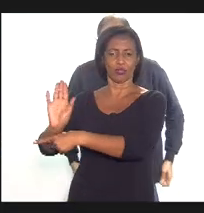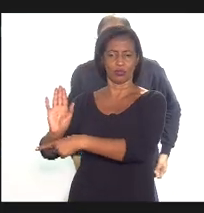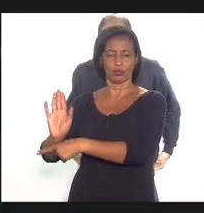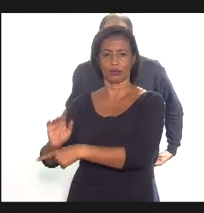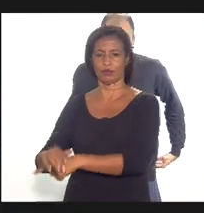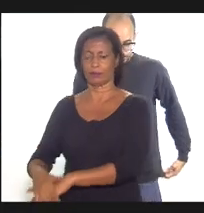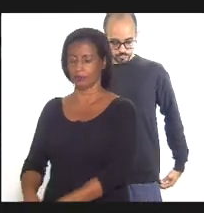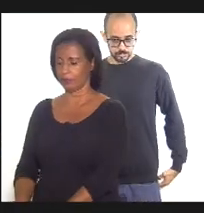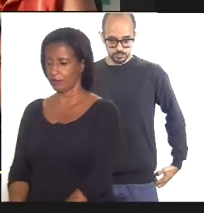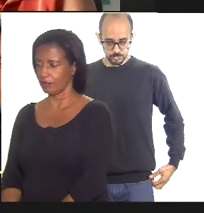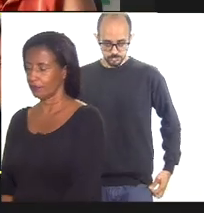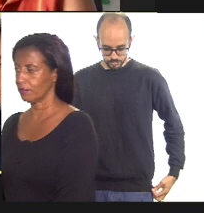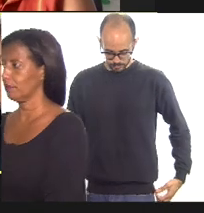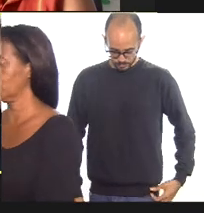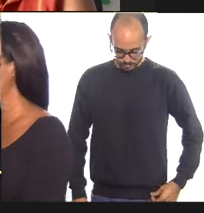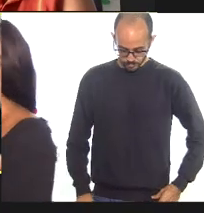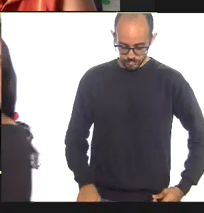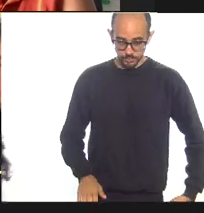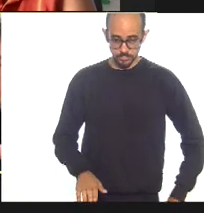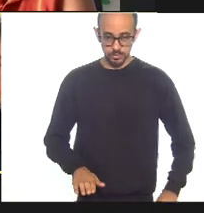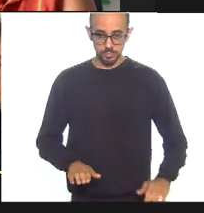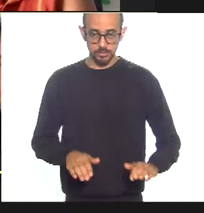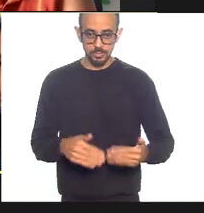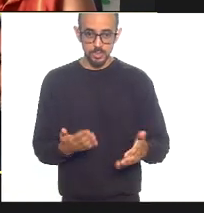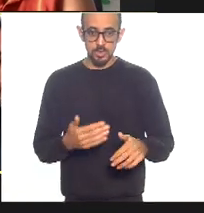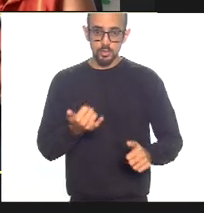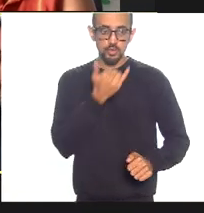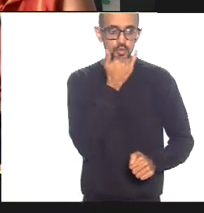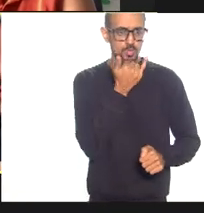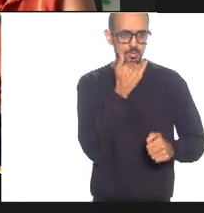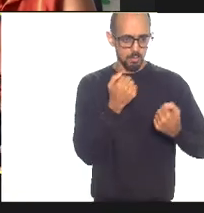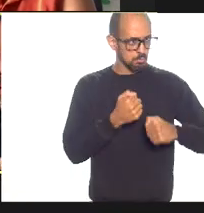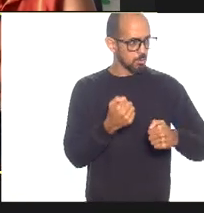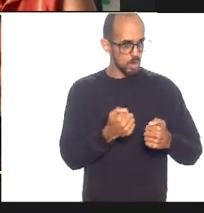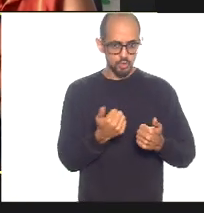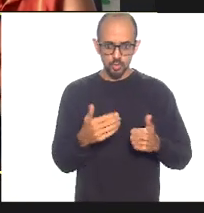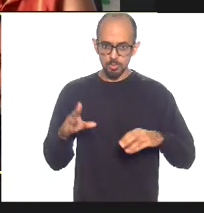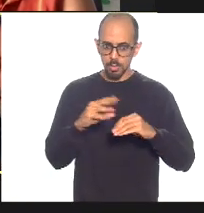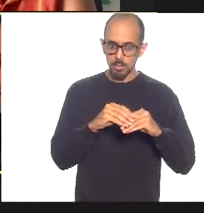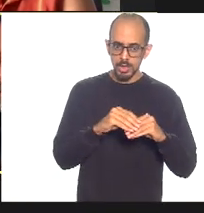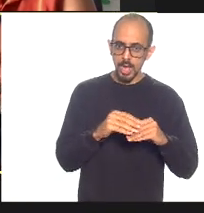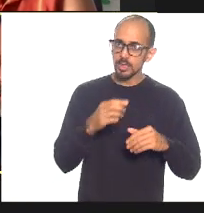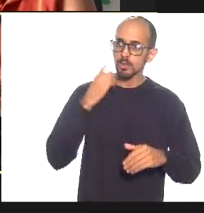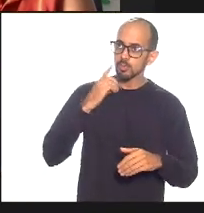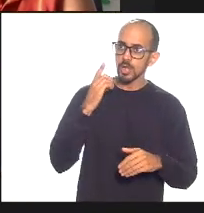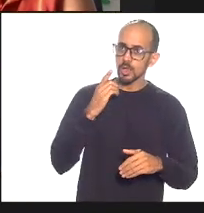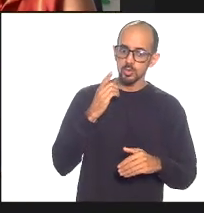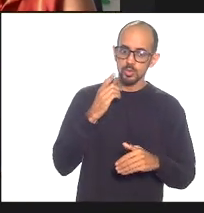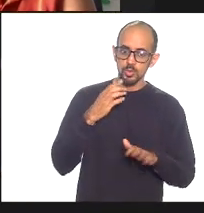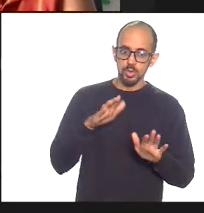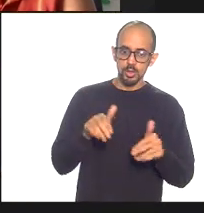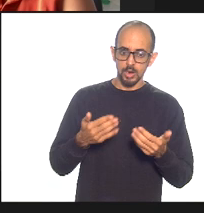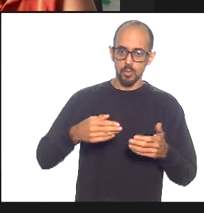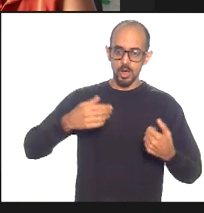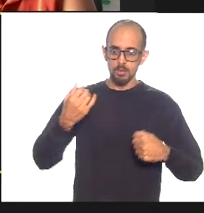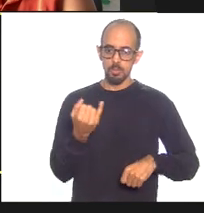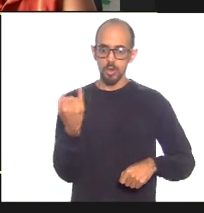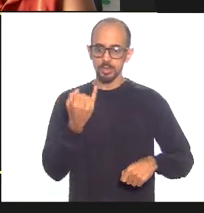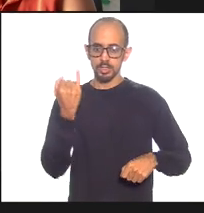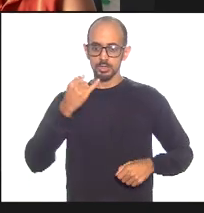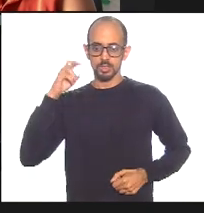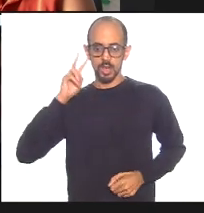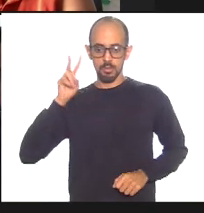parte, deputado. Projeto, claro. Permite uma parte. E é bom lembrar que mais de uma... É bom lembrar que